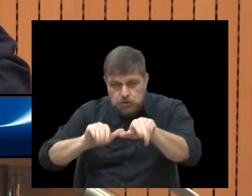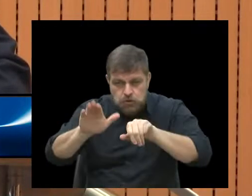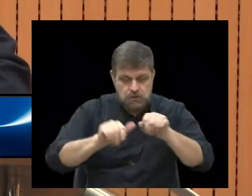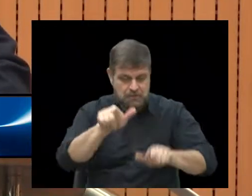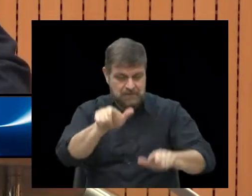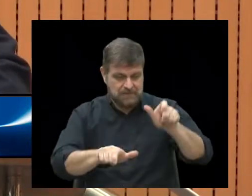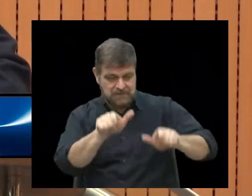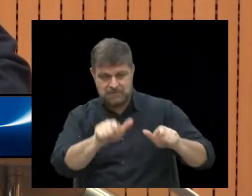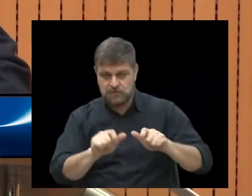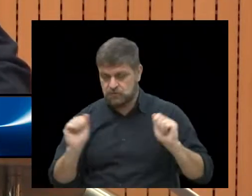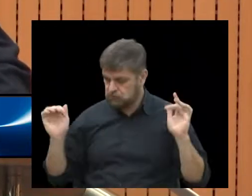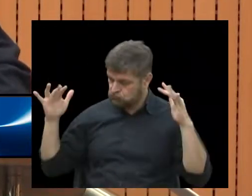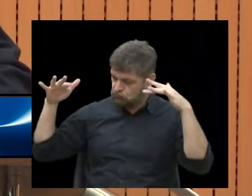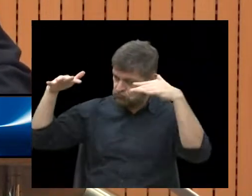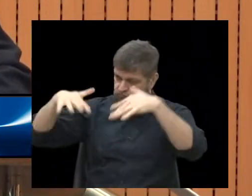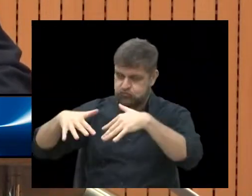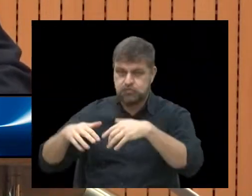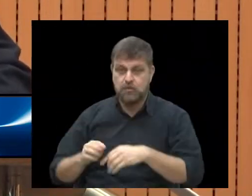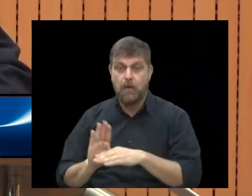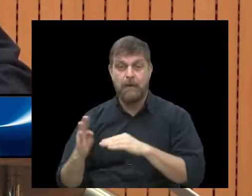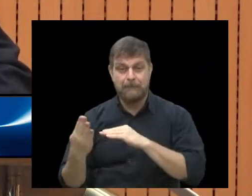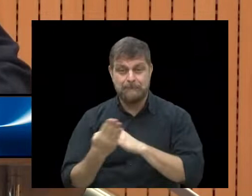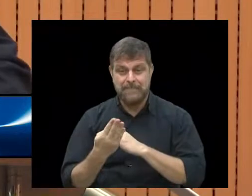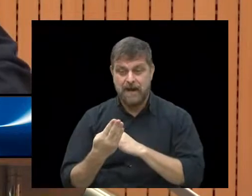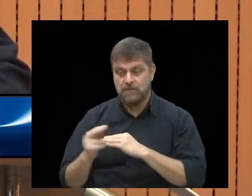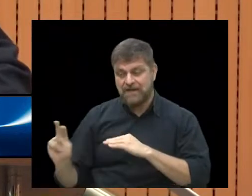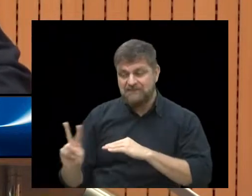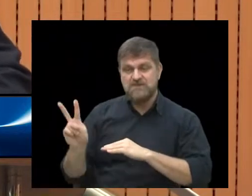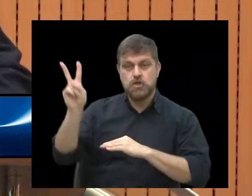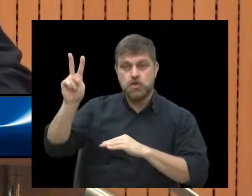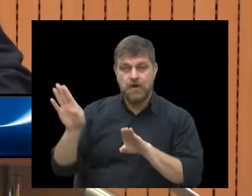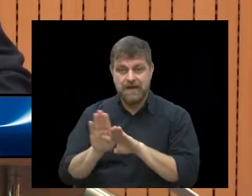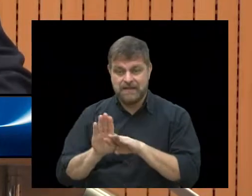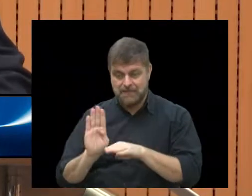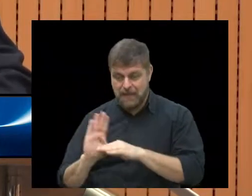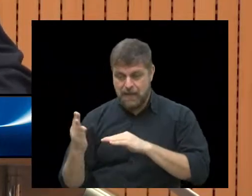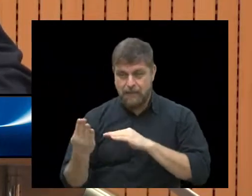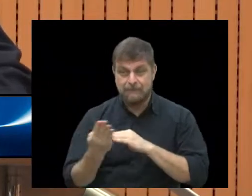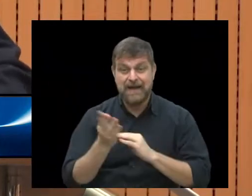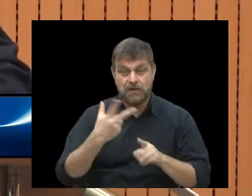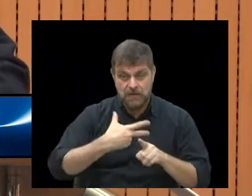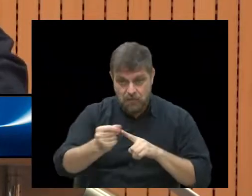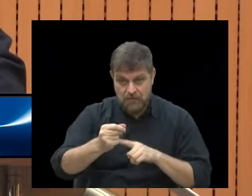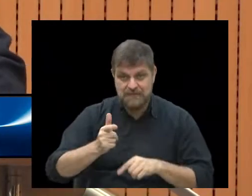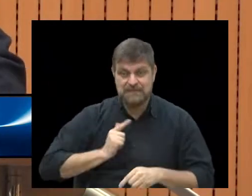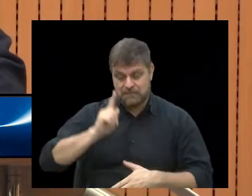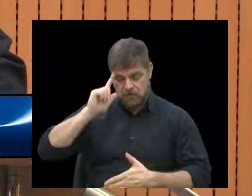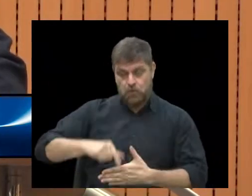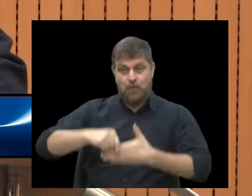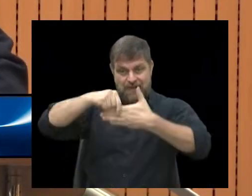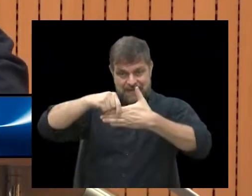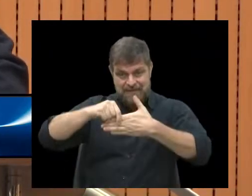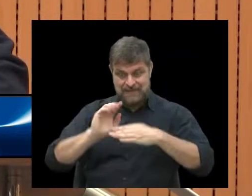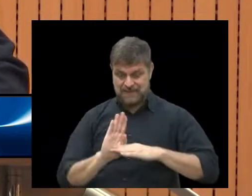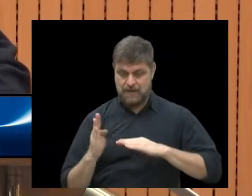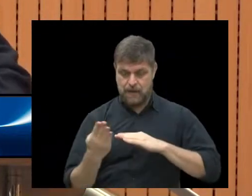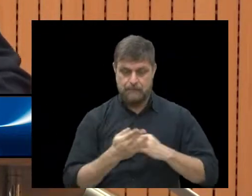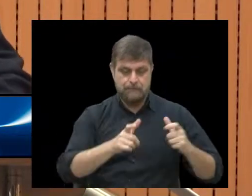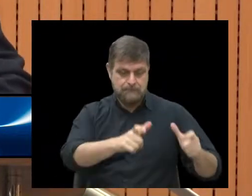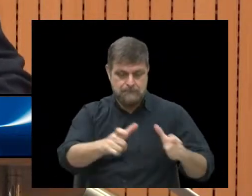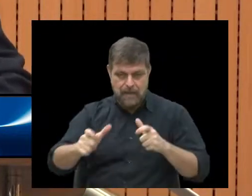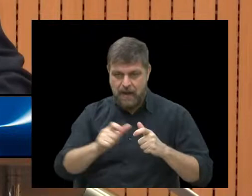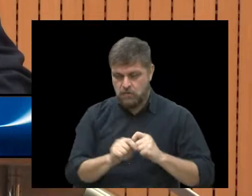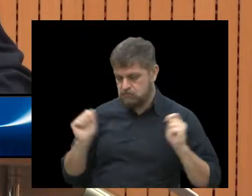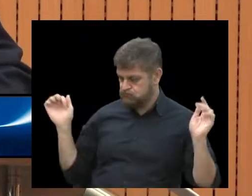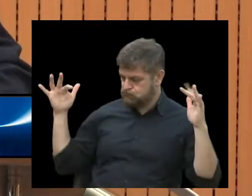bairros da Vitória, bairros da Conquista, os representantes desses bairros também estiveram nessa reunião, o